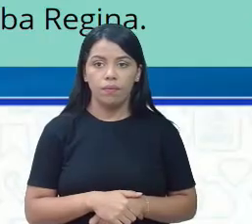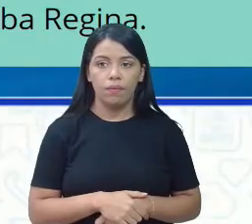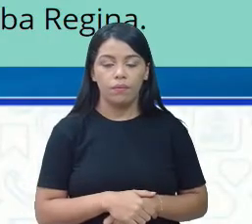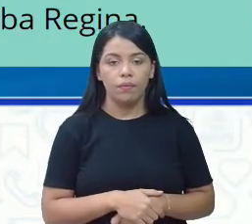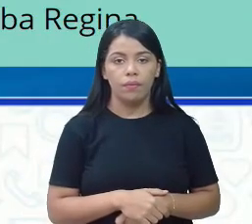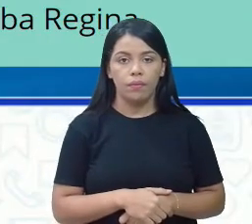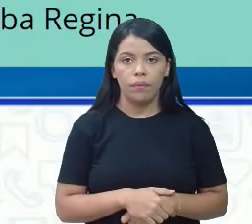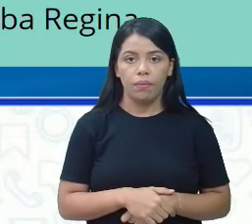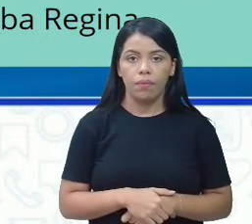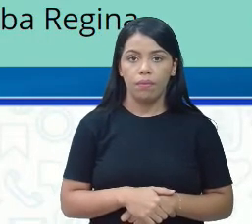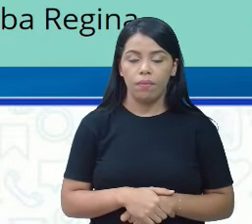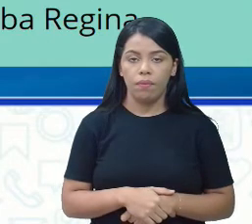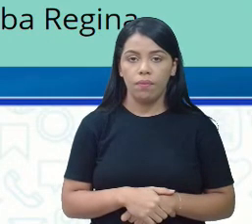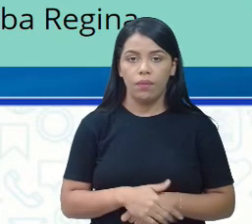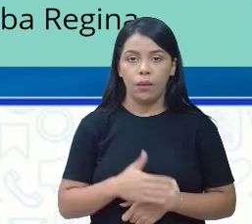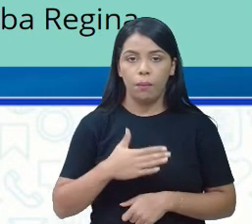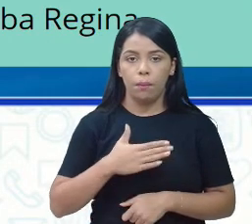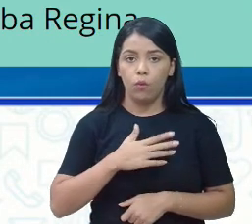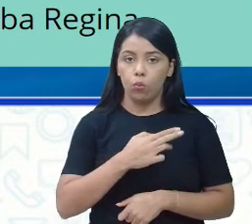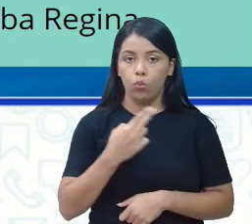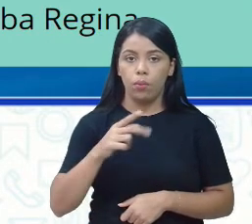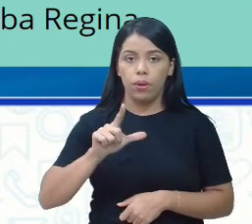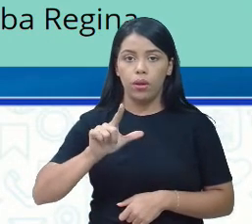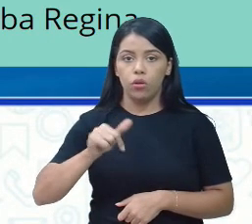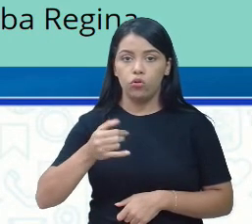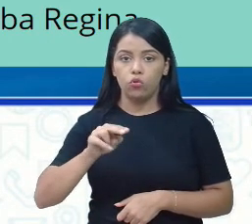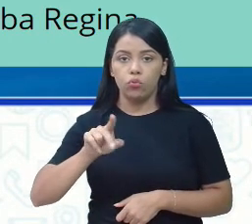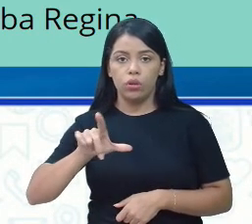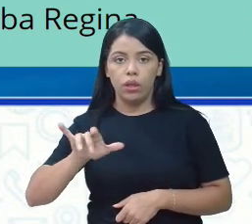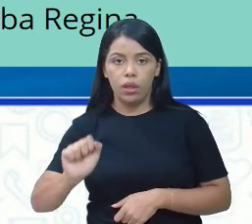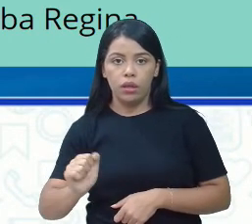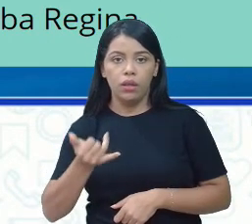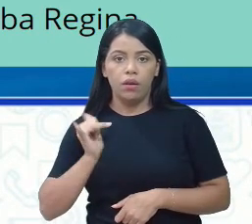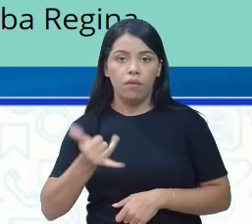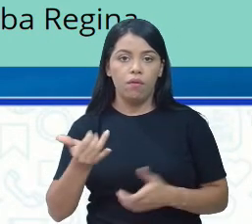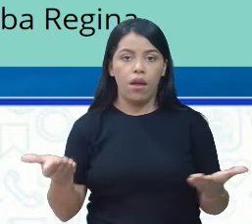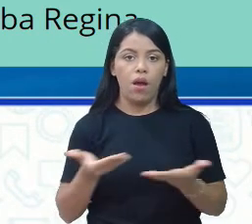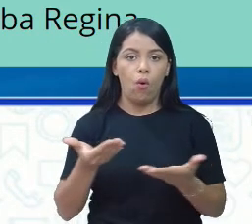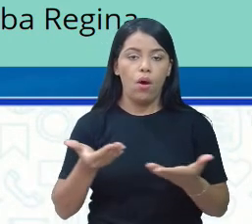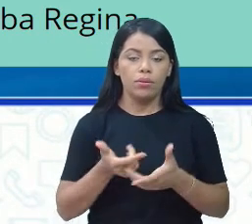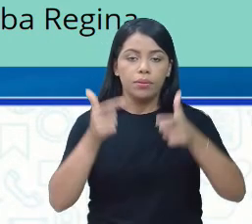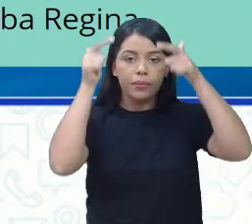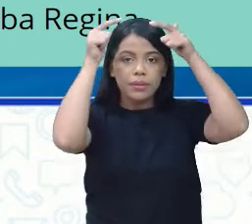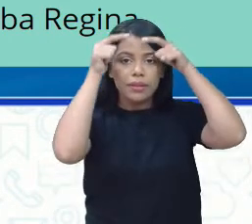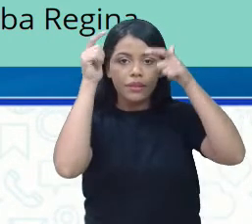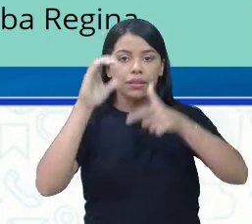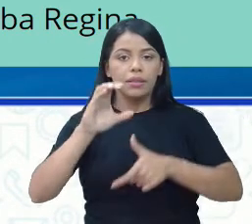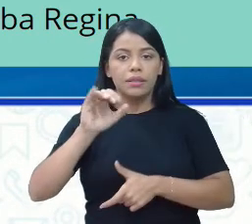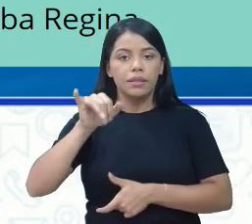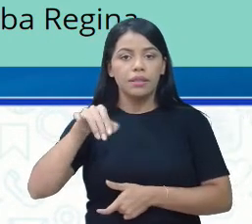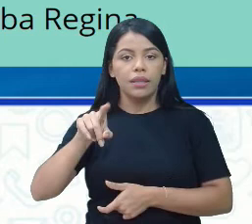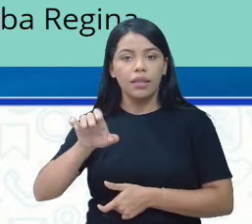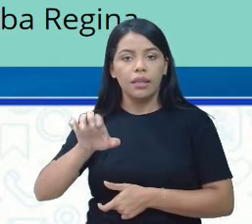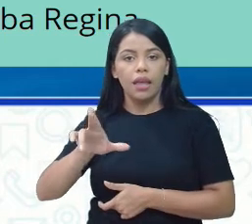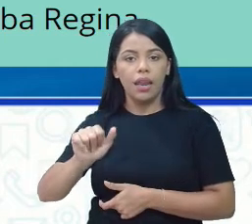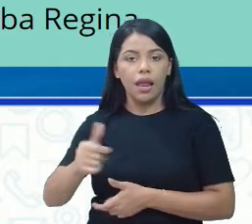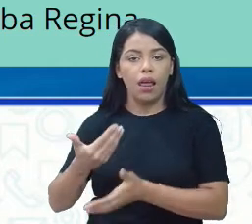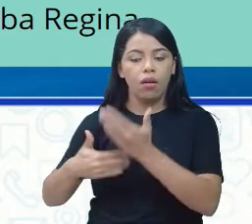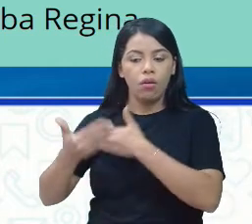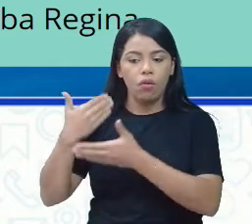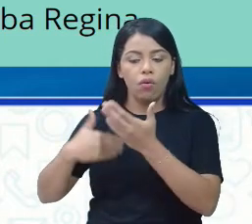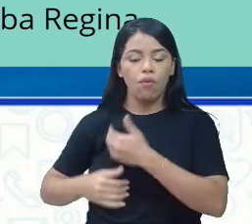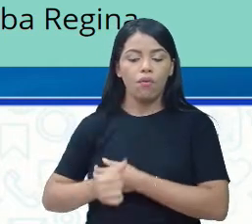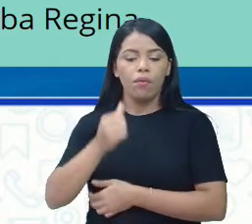Oi, meu nome é Juliana Cristina e eu vou contar sobre a história de Cinderela. Era uma vez uma menina